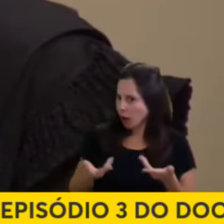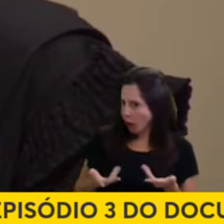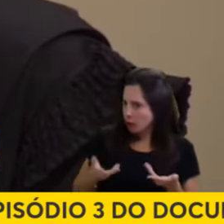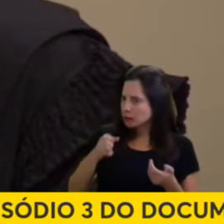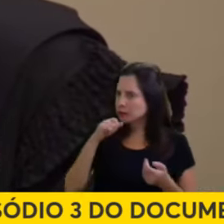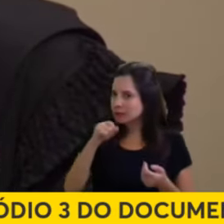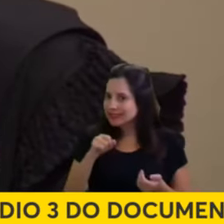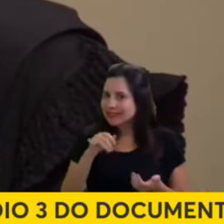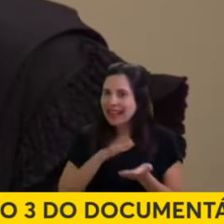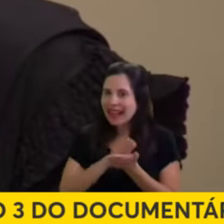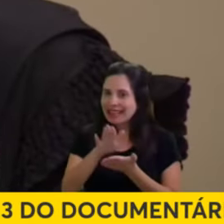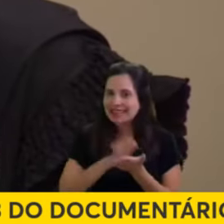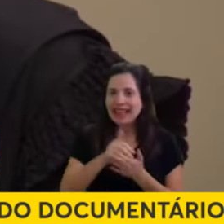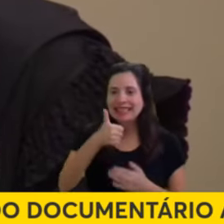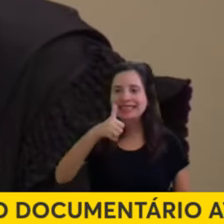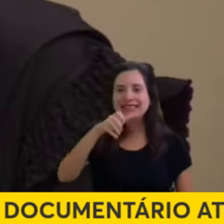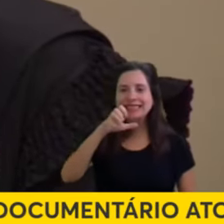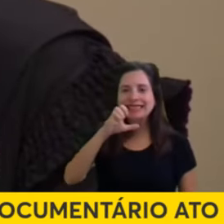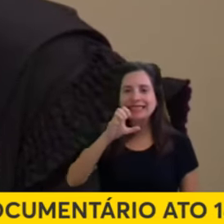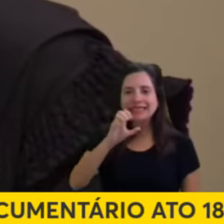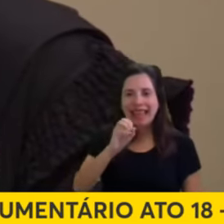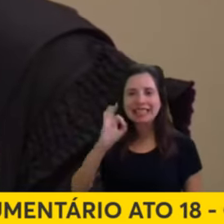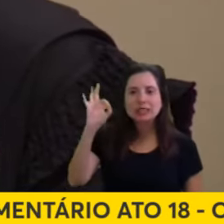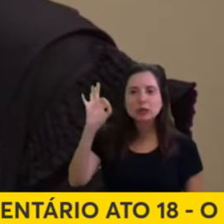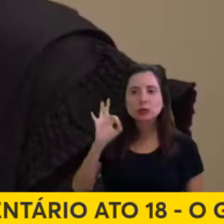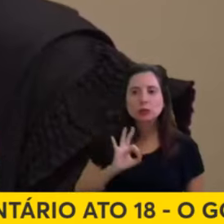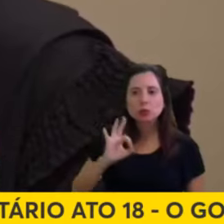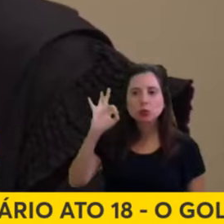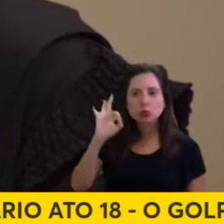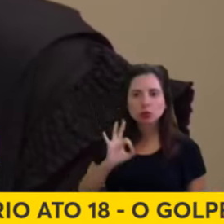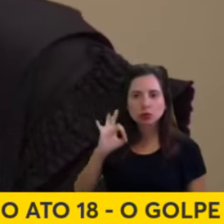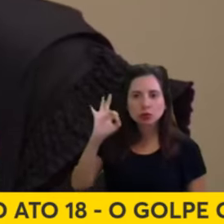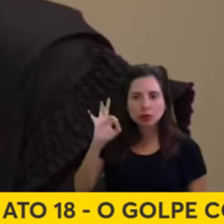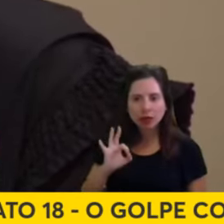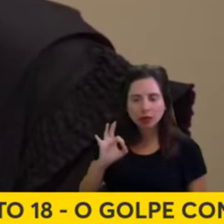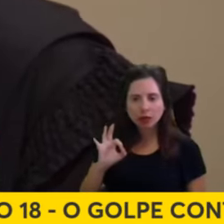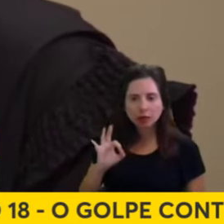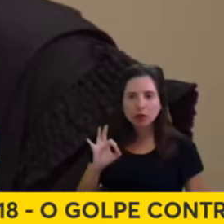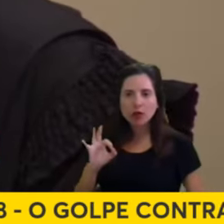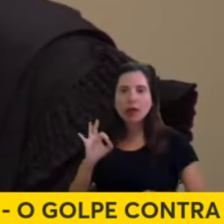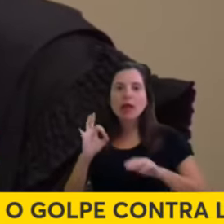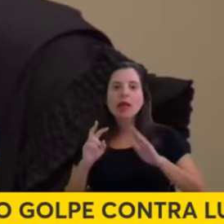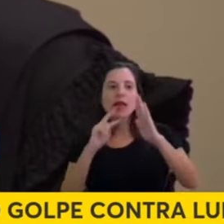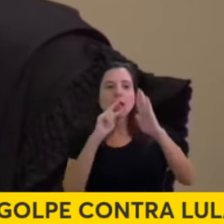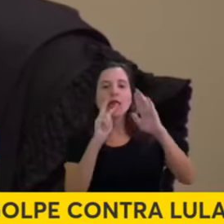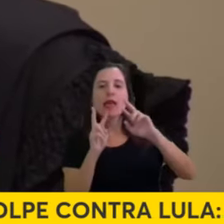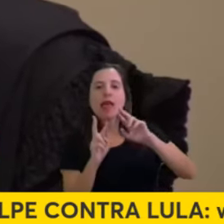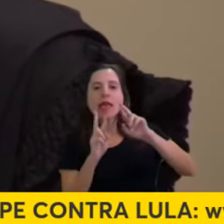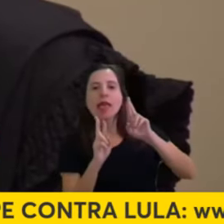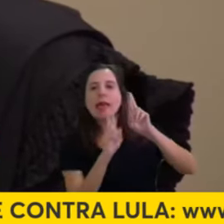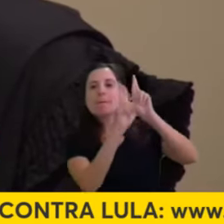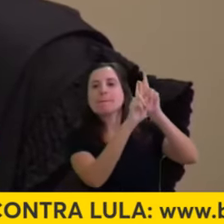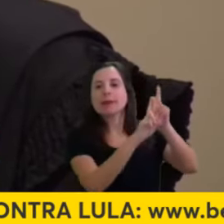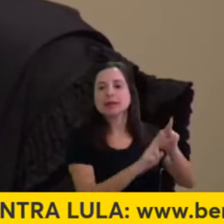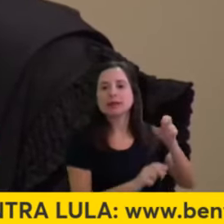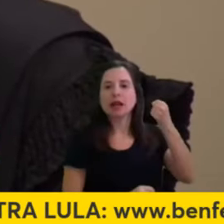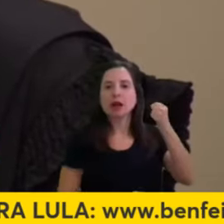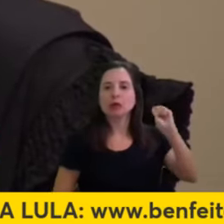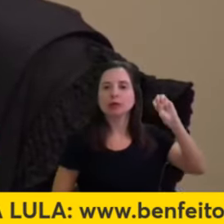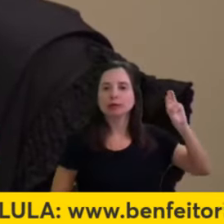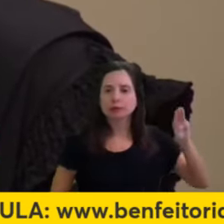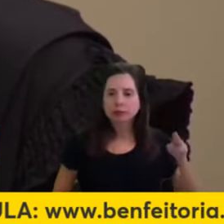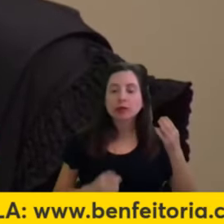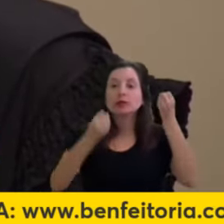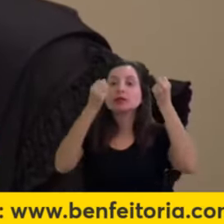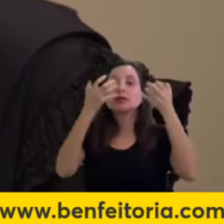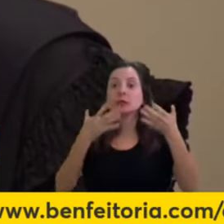10% desse valor da pré-campanha presidencial e que levaria a r 8 milhões reais todos os valores faço a grosso modo para explicar